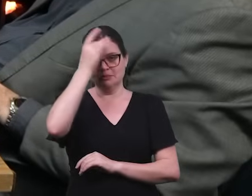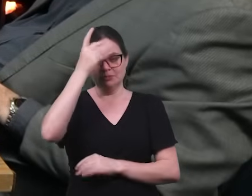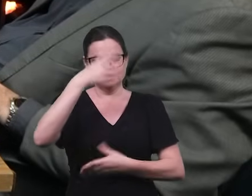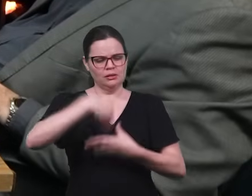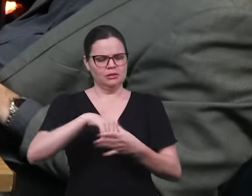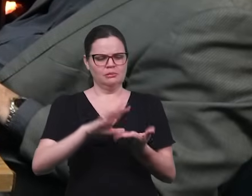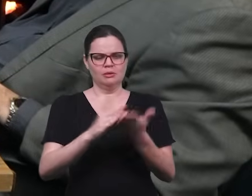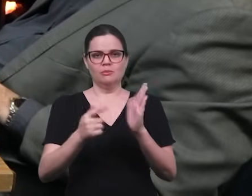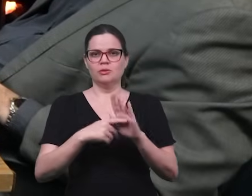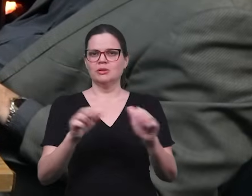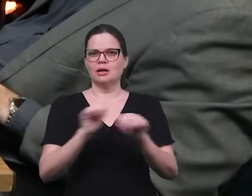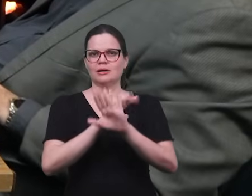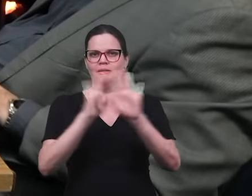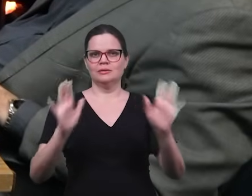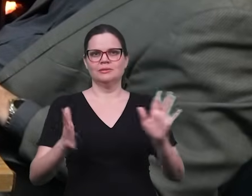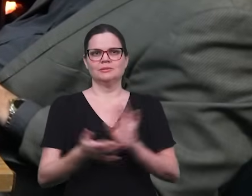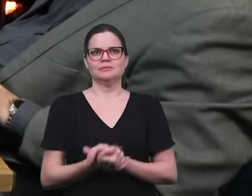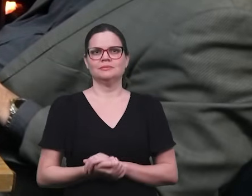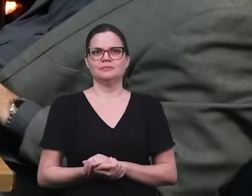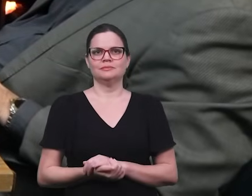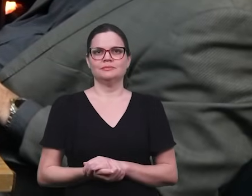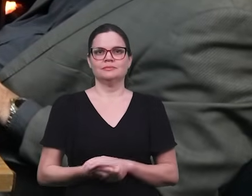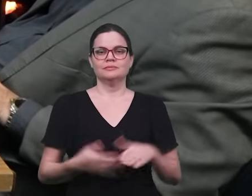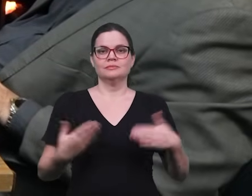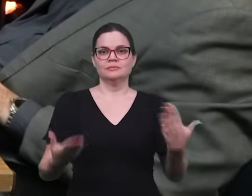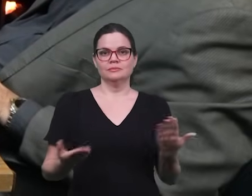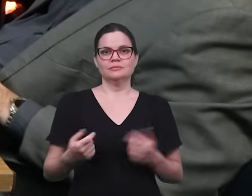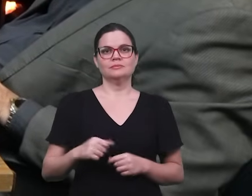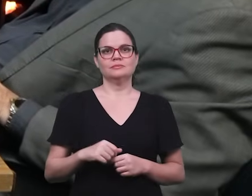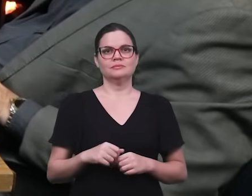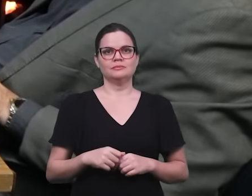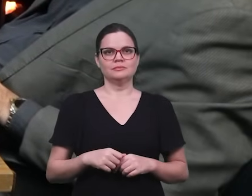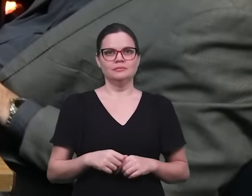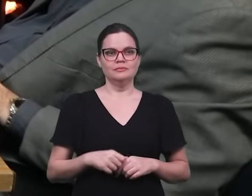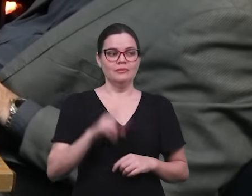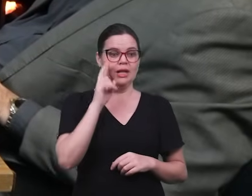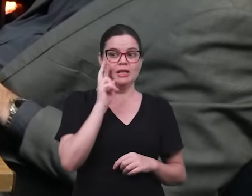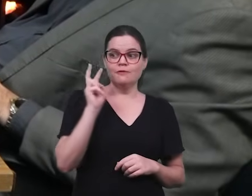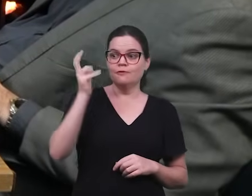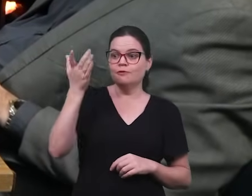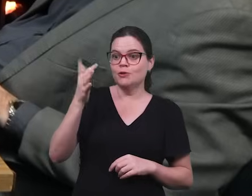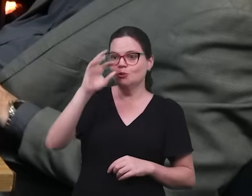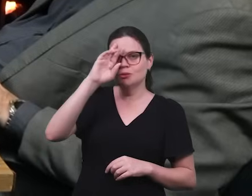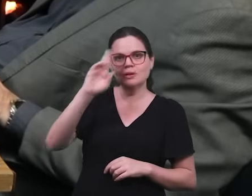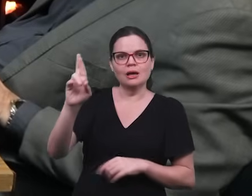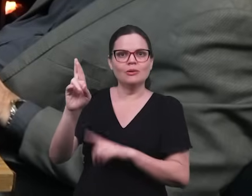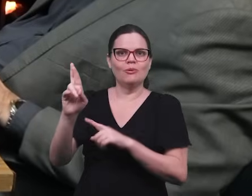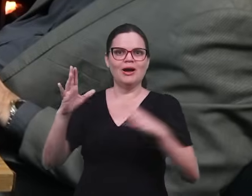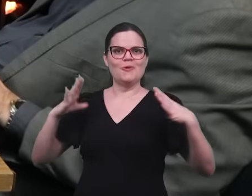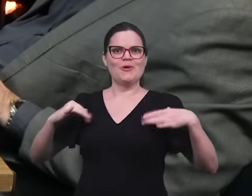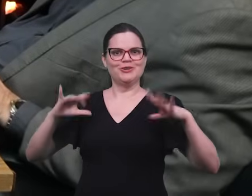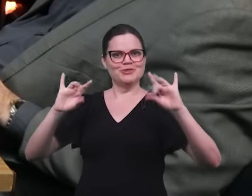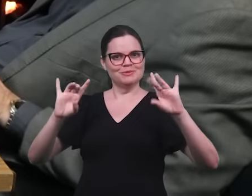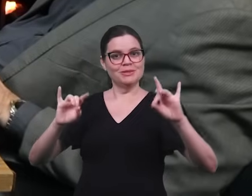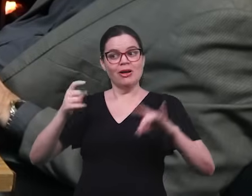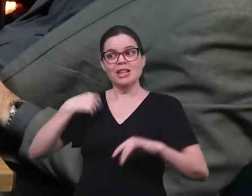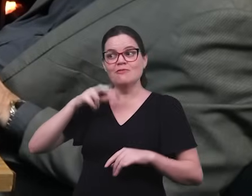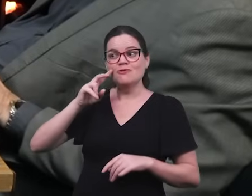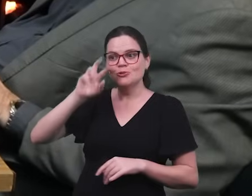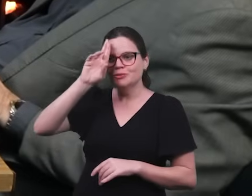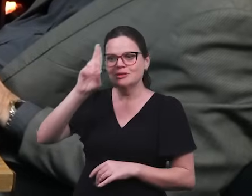tudo aqui. Aí o Senhor se apresentou a ele viu o Senhor, então os dons